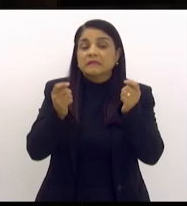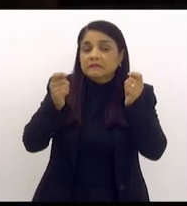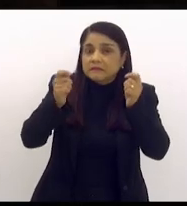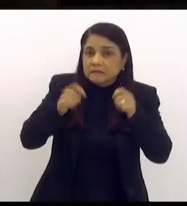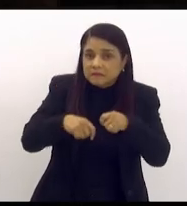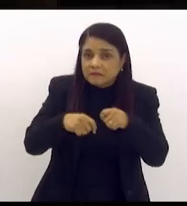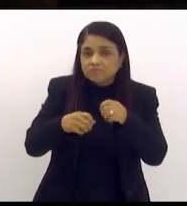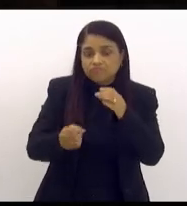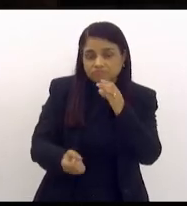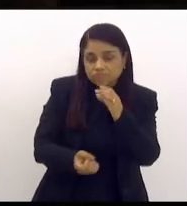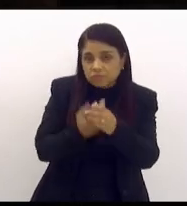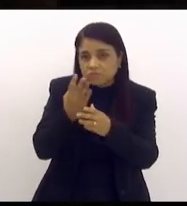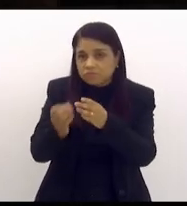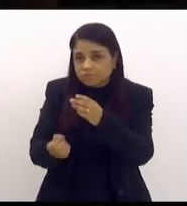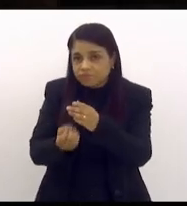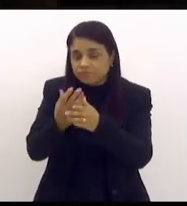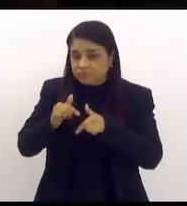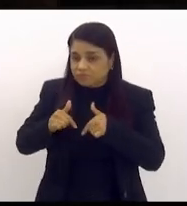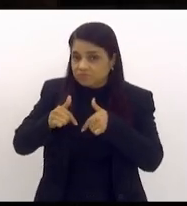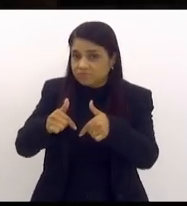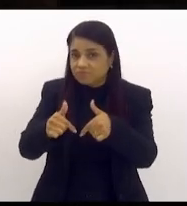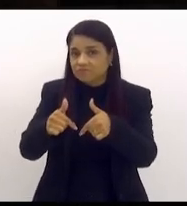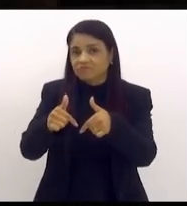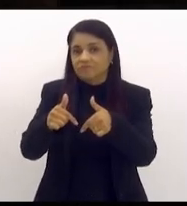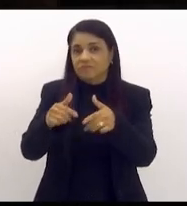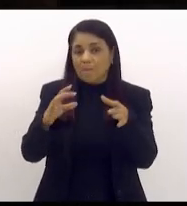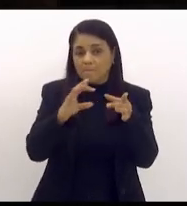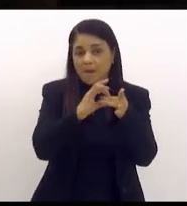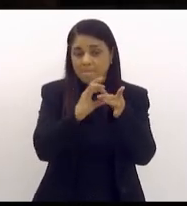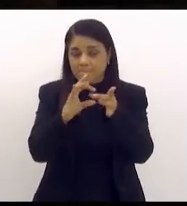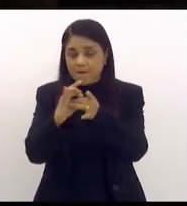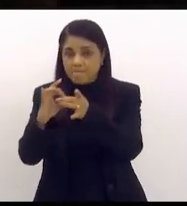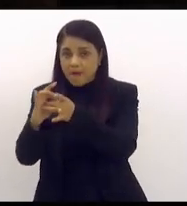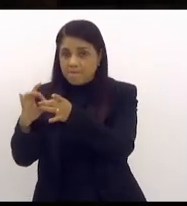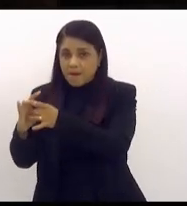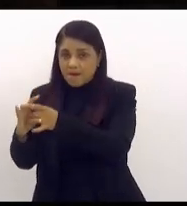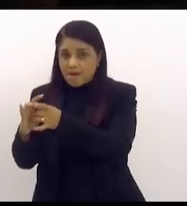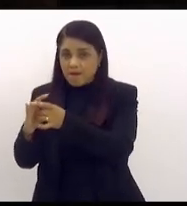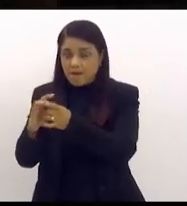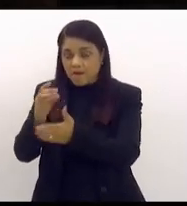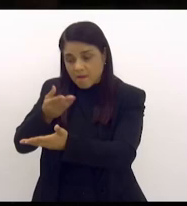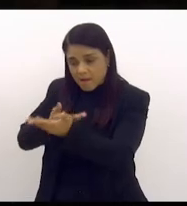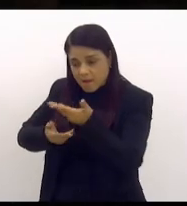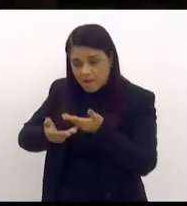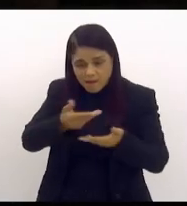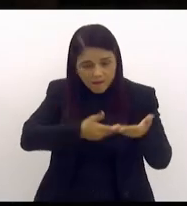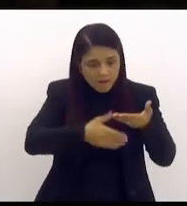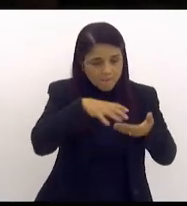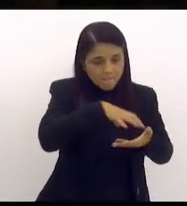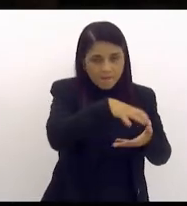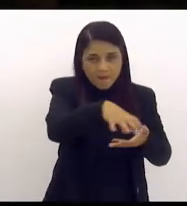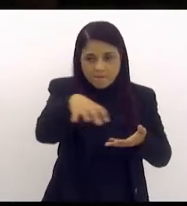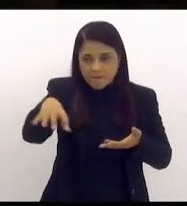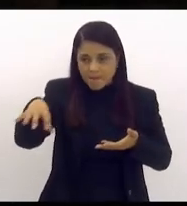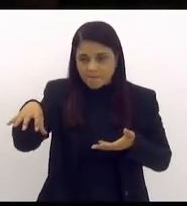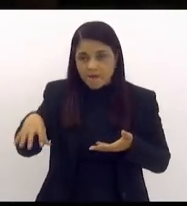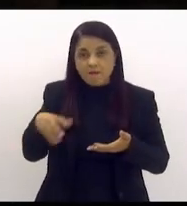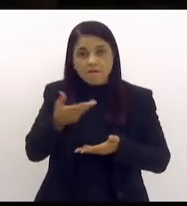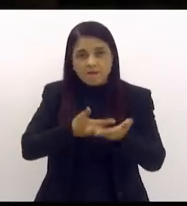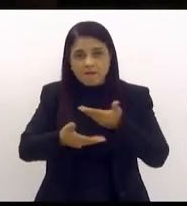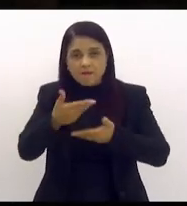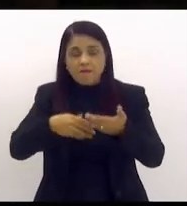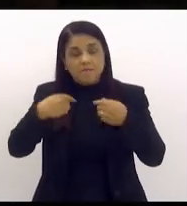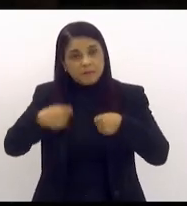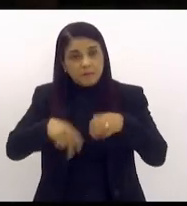iniciativas de maneira com comitante porque elas dialogam entre si a gente não pode errar de novo a gente precisa fazer